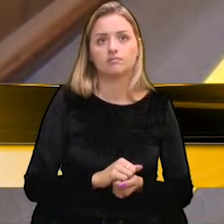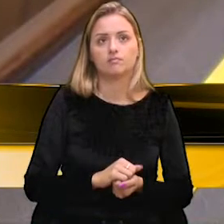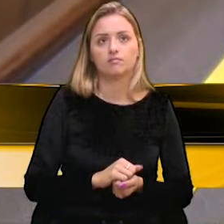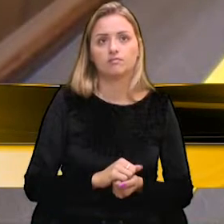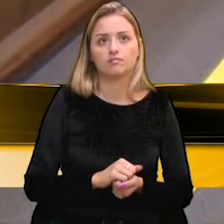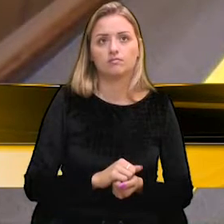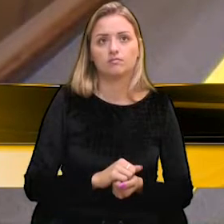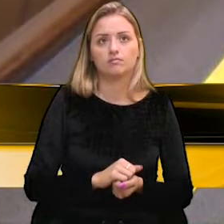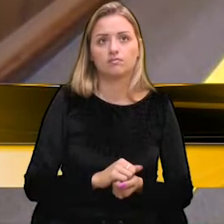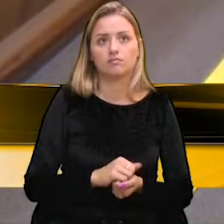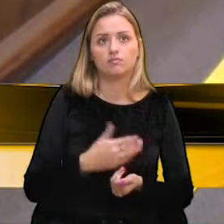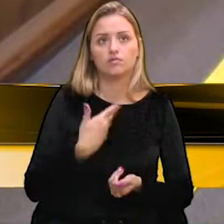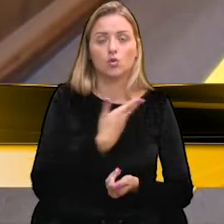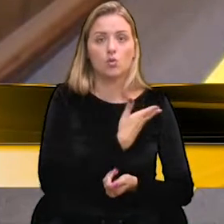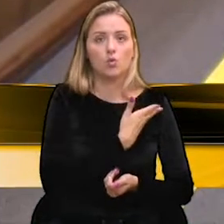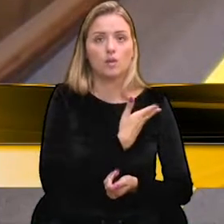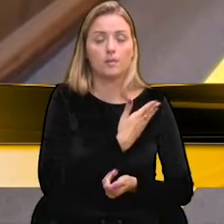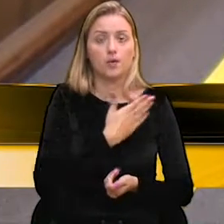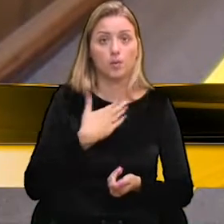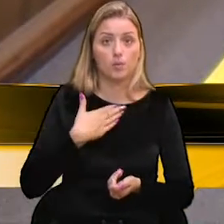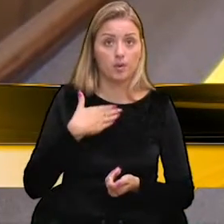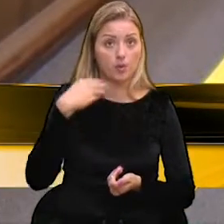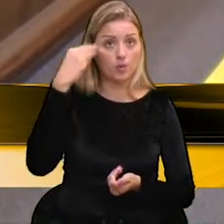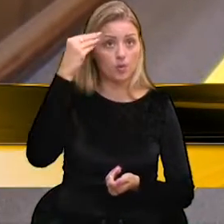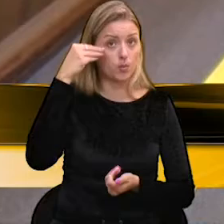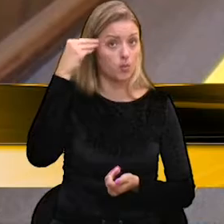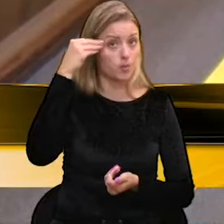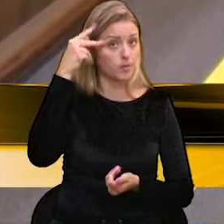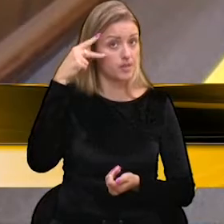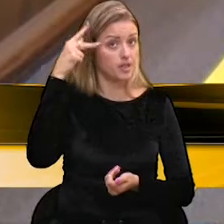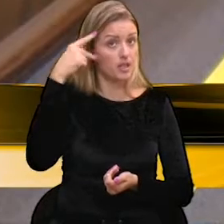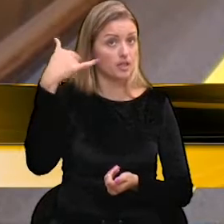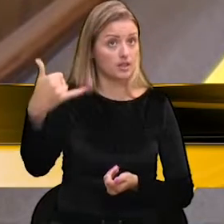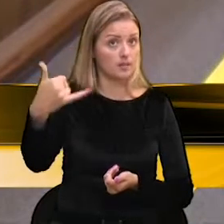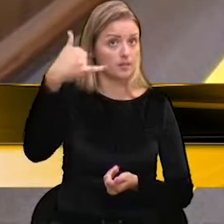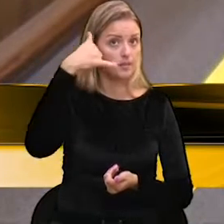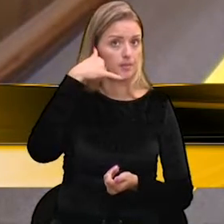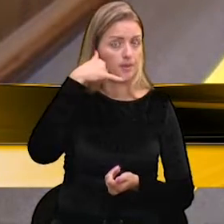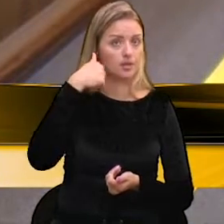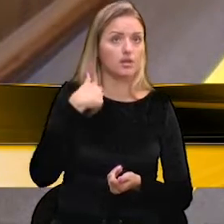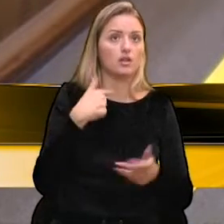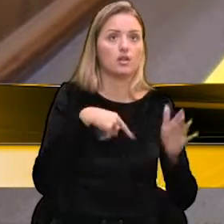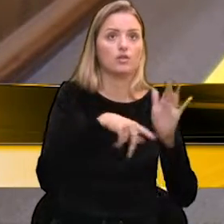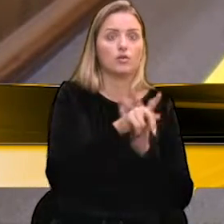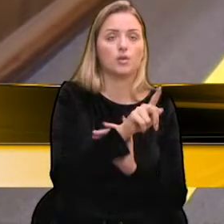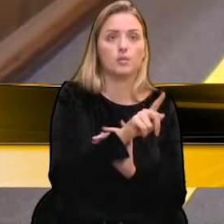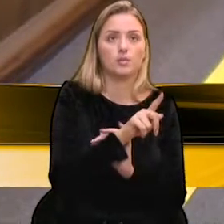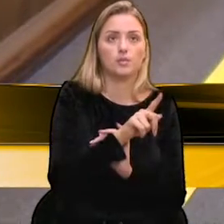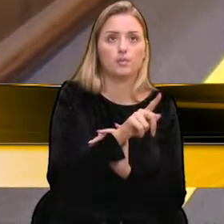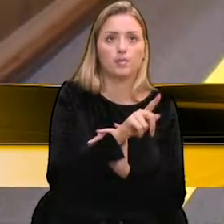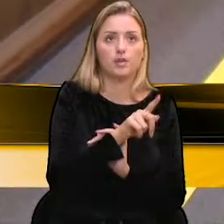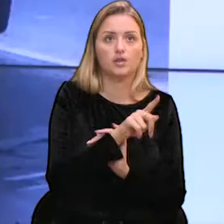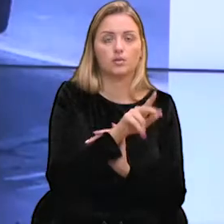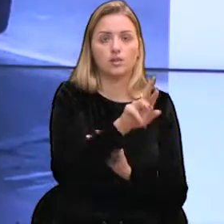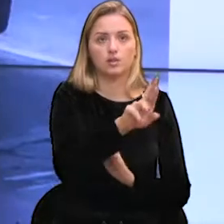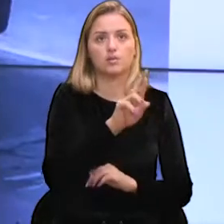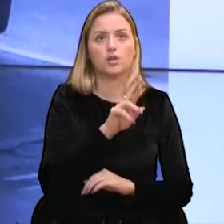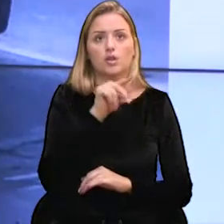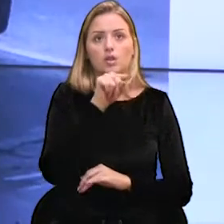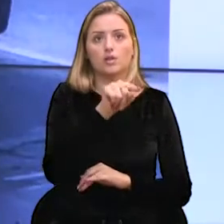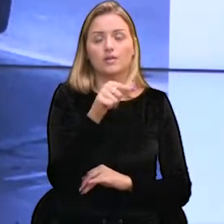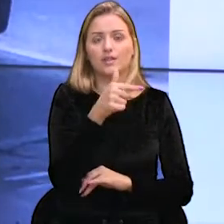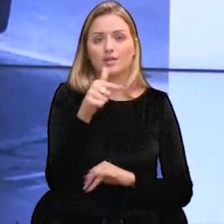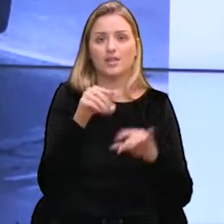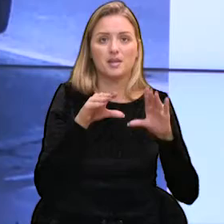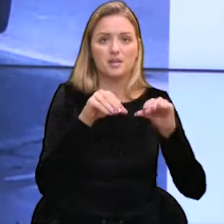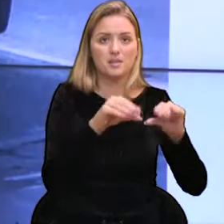foi um amigo meu, psiquiatra, que me ligou às 4 da tarde, de domingo. Eu fui questionar o guarda de trânsito, ele disse assim: você não tem que se